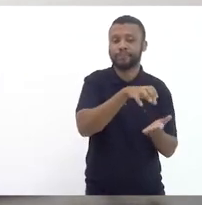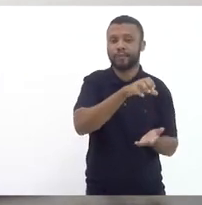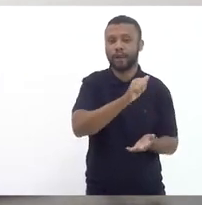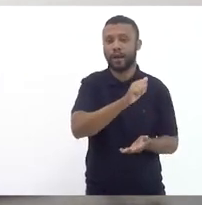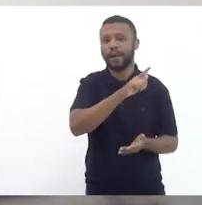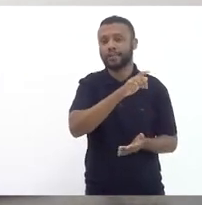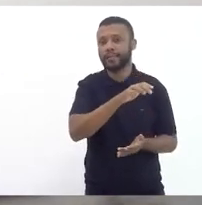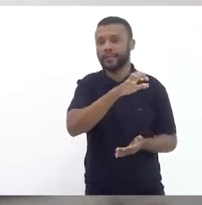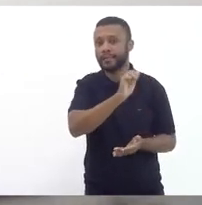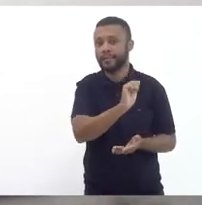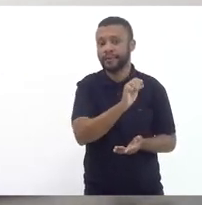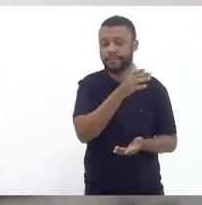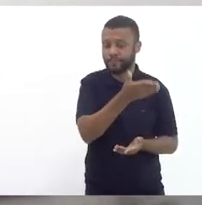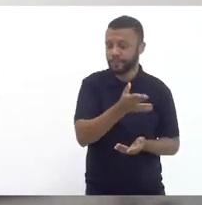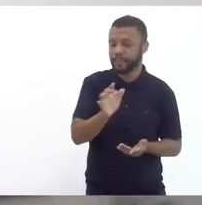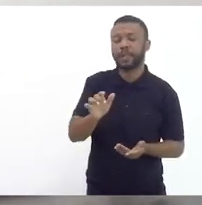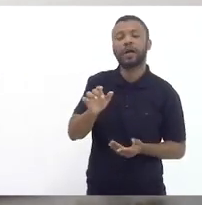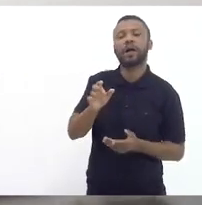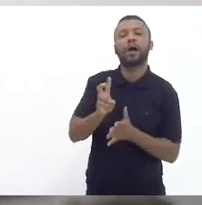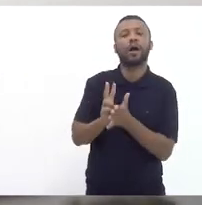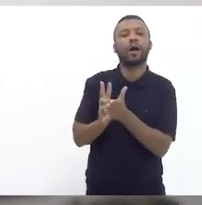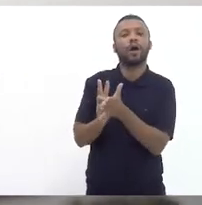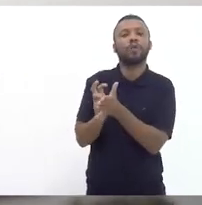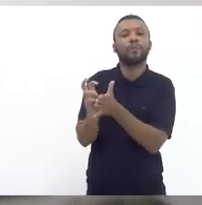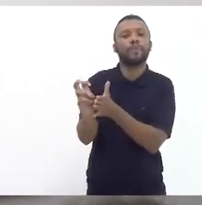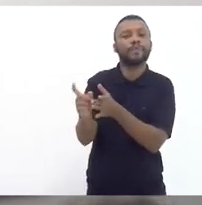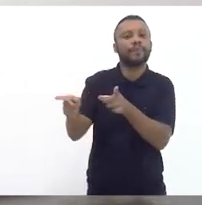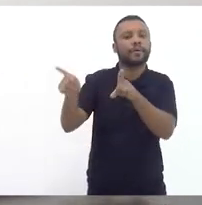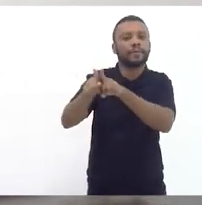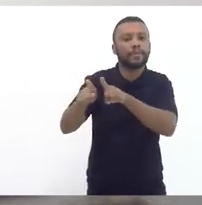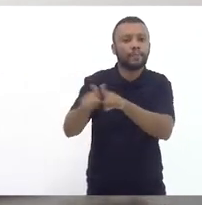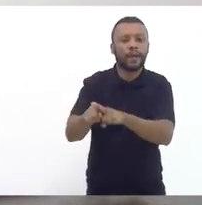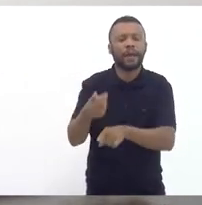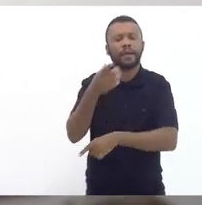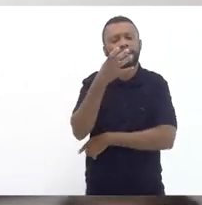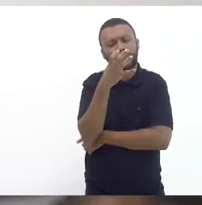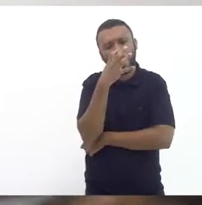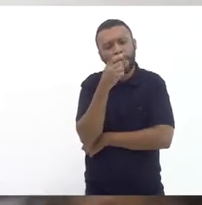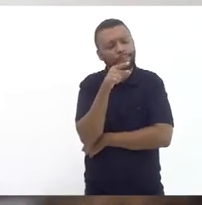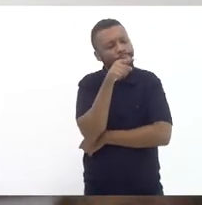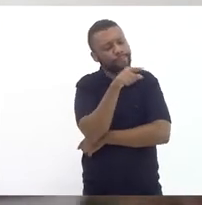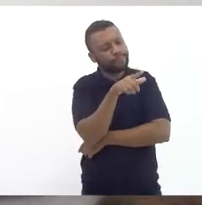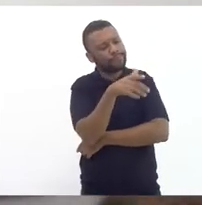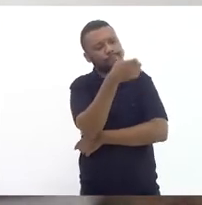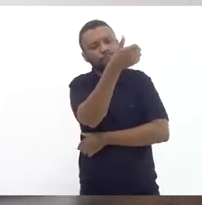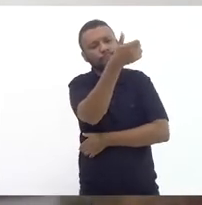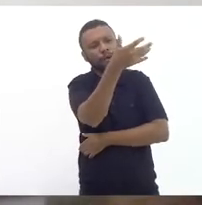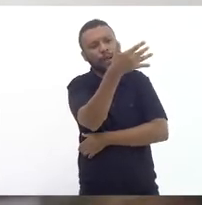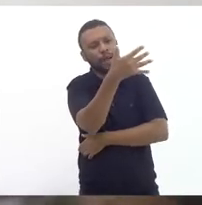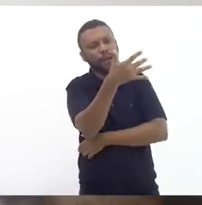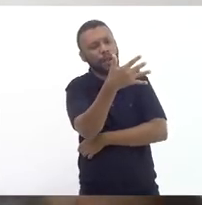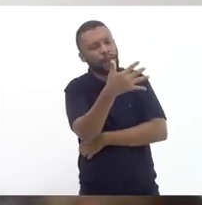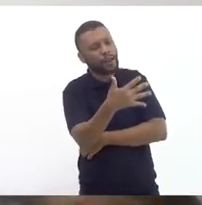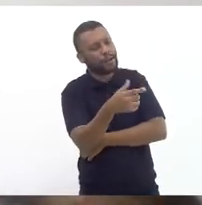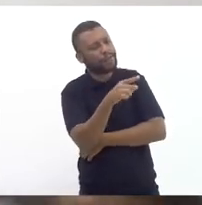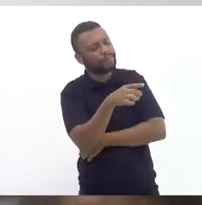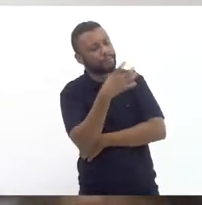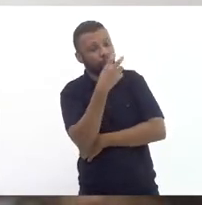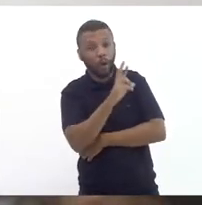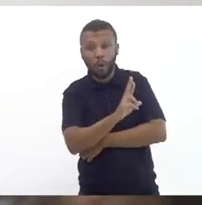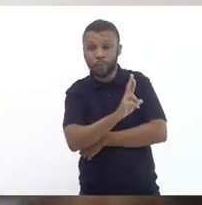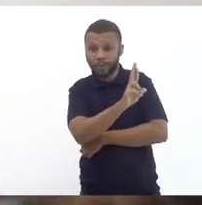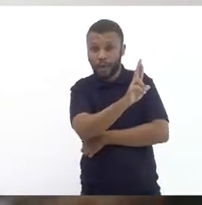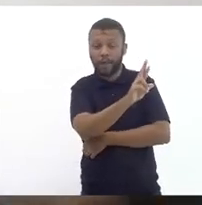da Supervia. E, quando a gente ouve a fala da agência reguladora, o responsável pela